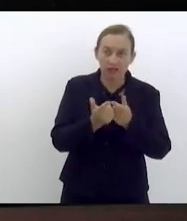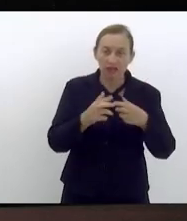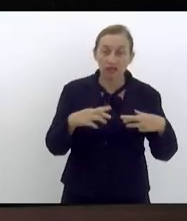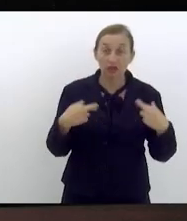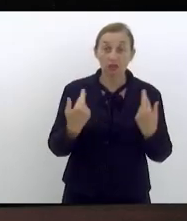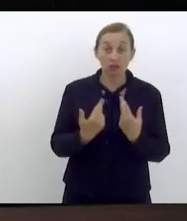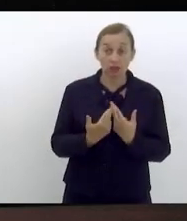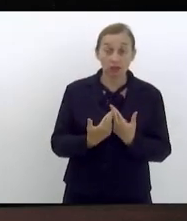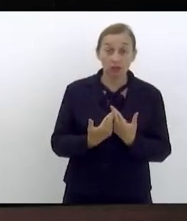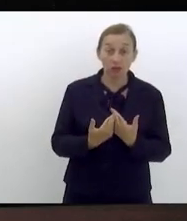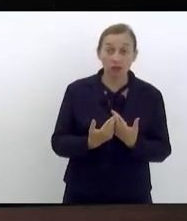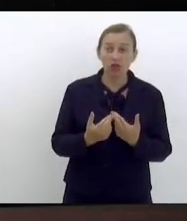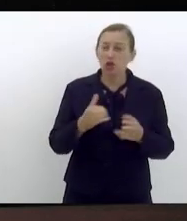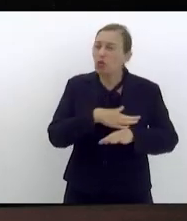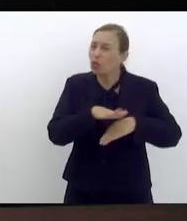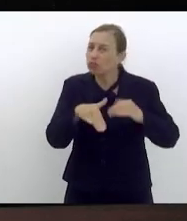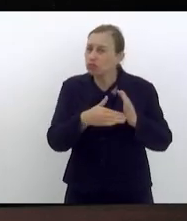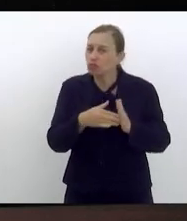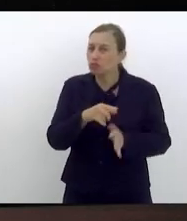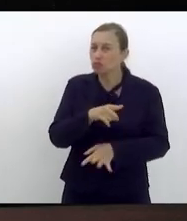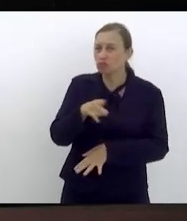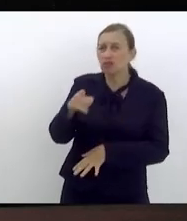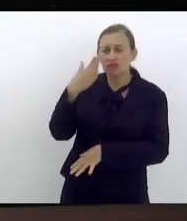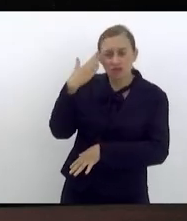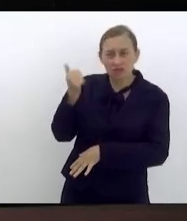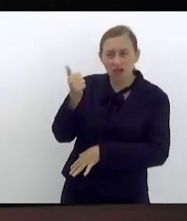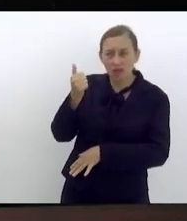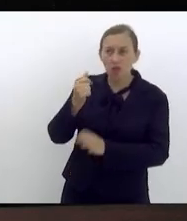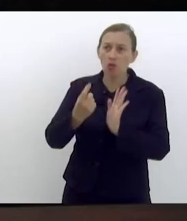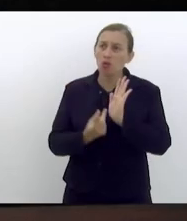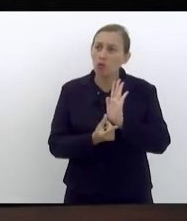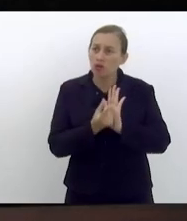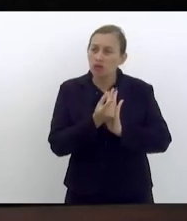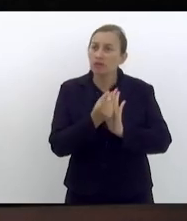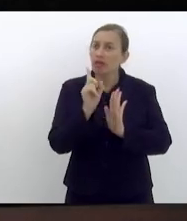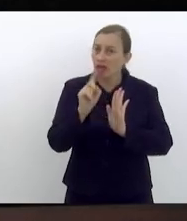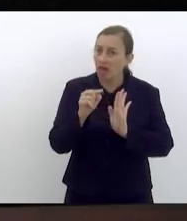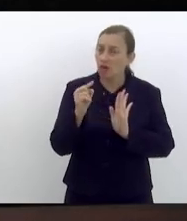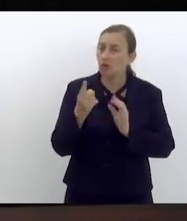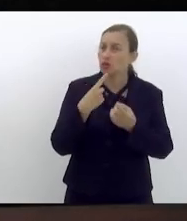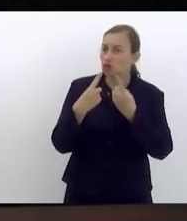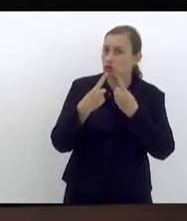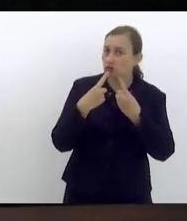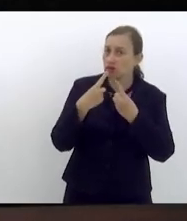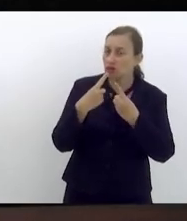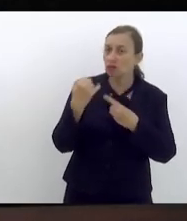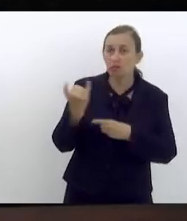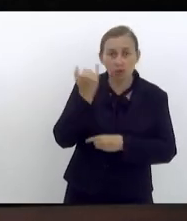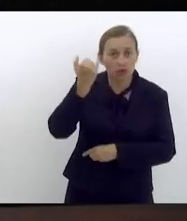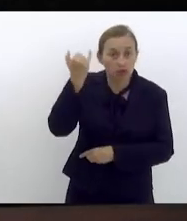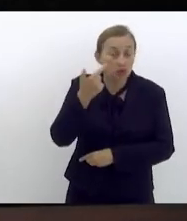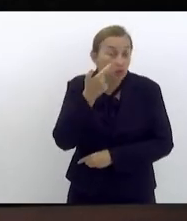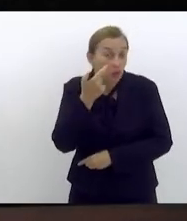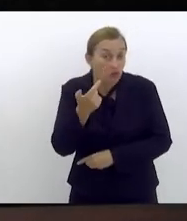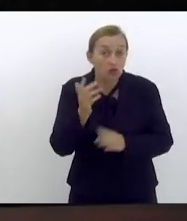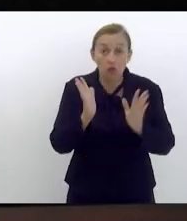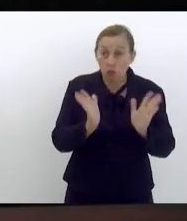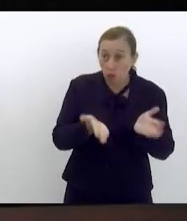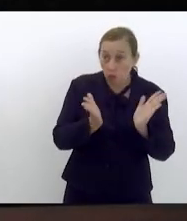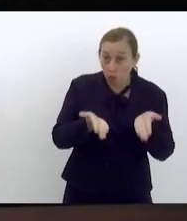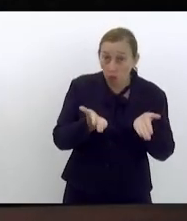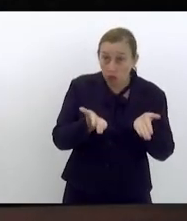legislativa. E, como todos sabem, o orçamento é uma discussão extremamente relevante, como estamos vendo aqui hoje.